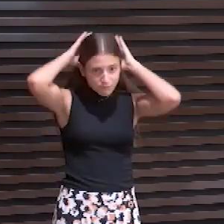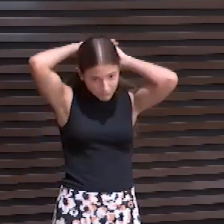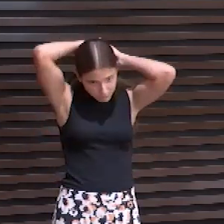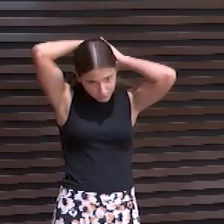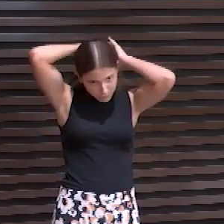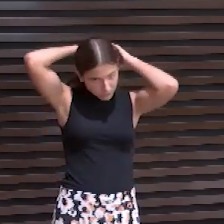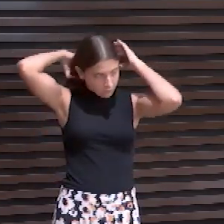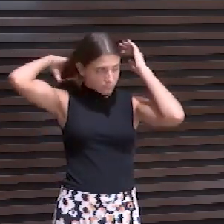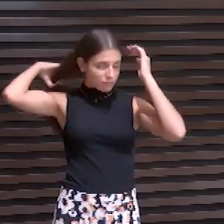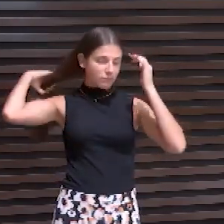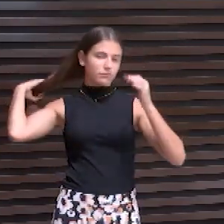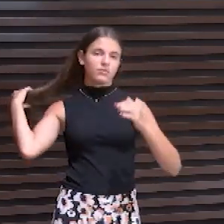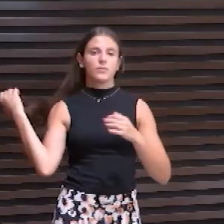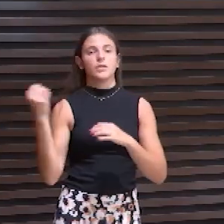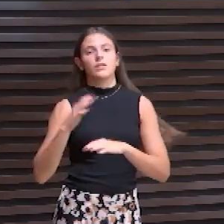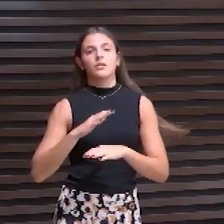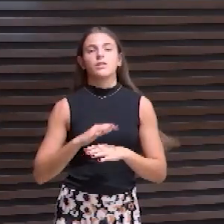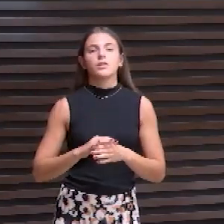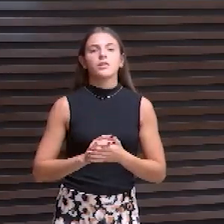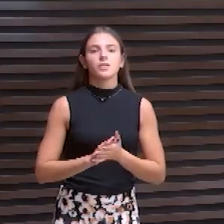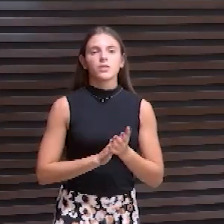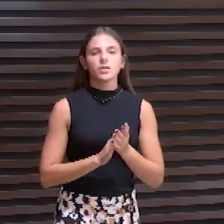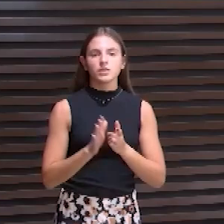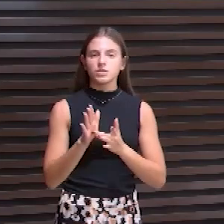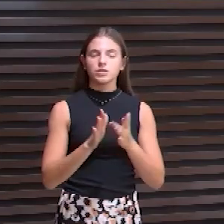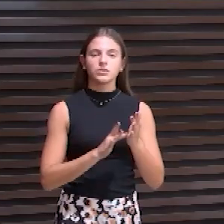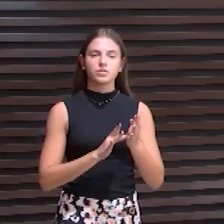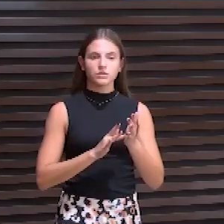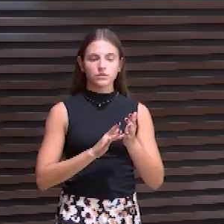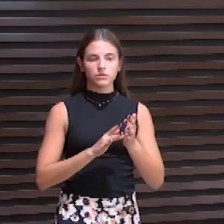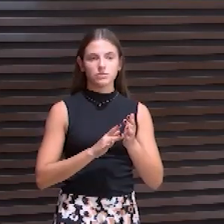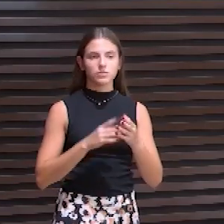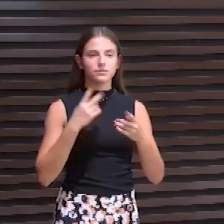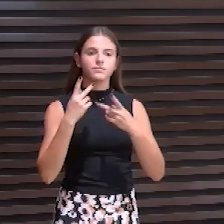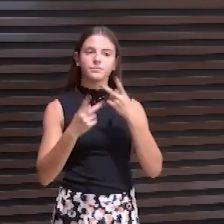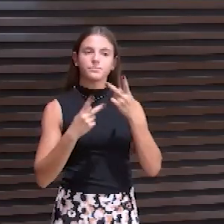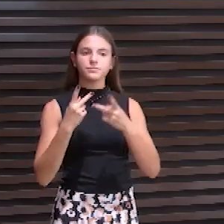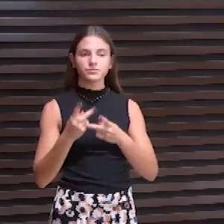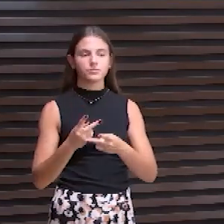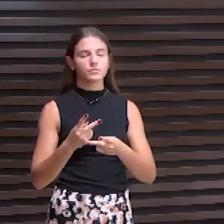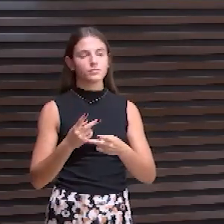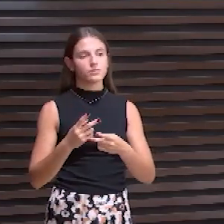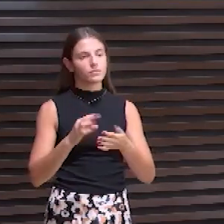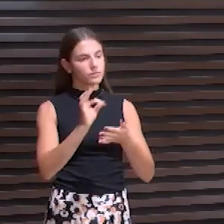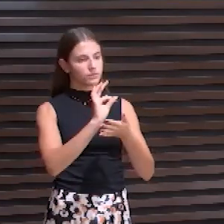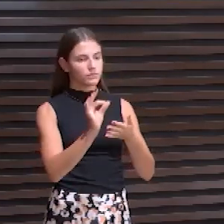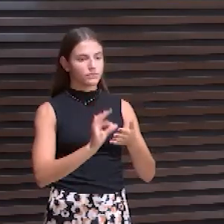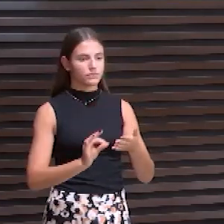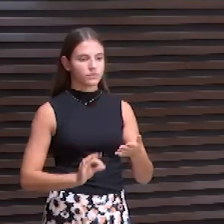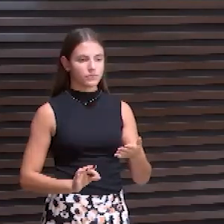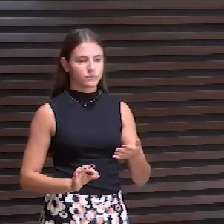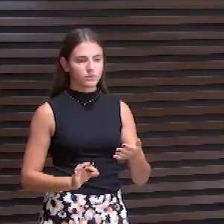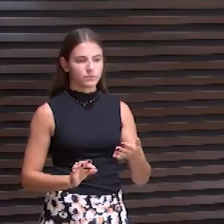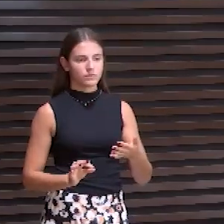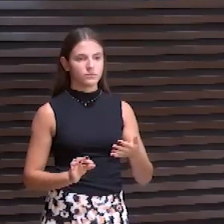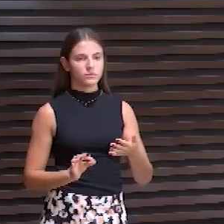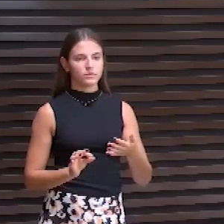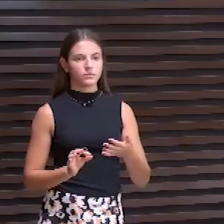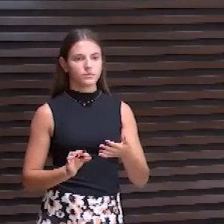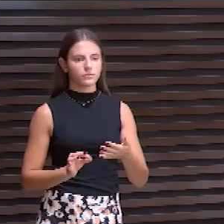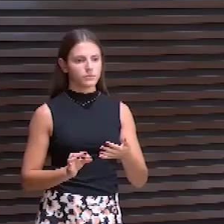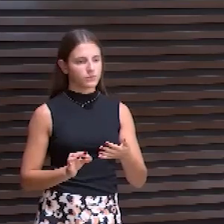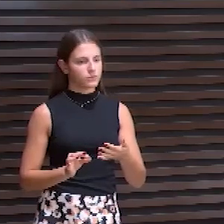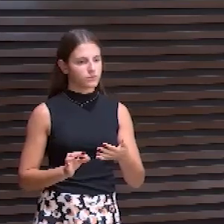lembrar. E aí ele vem e cita a história que eles conheciam muito bem de Eliseu com Naamã o Ciro.